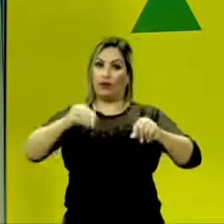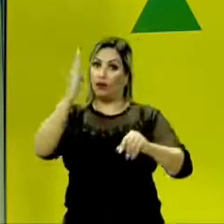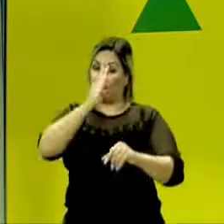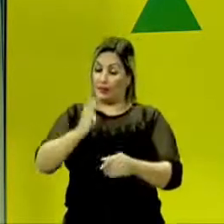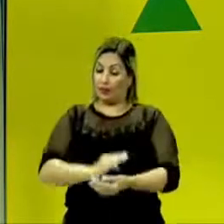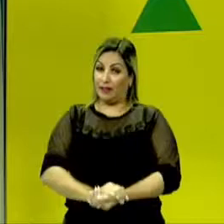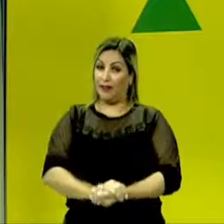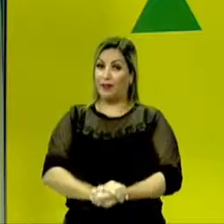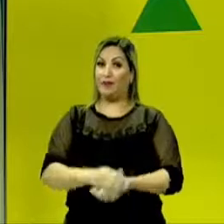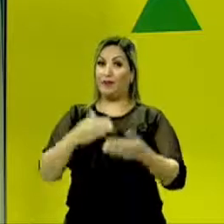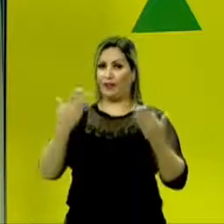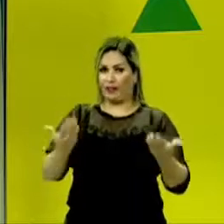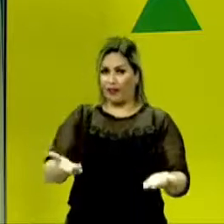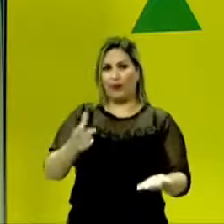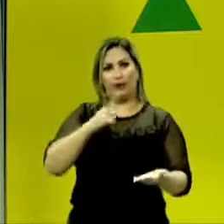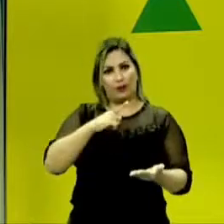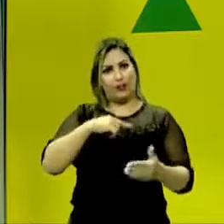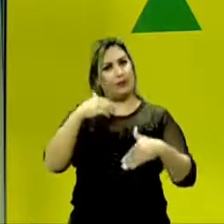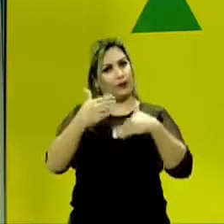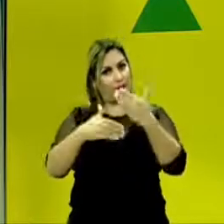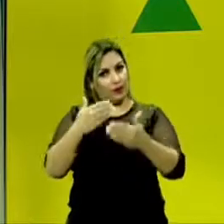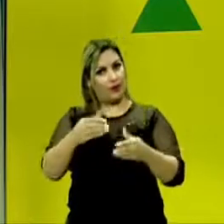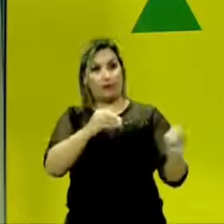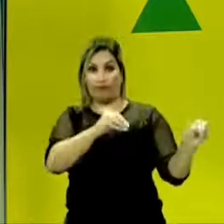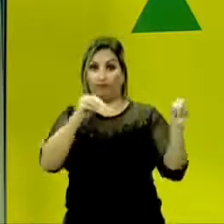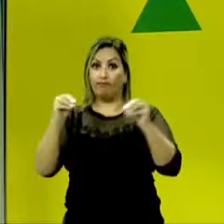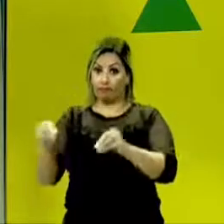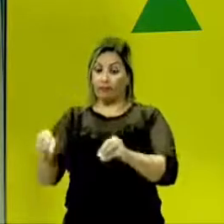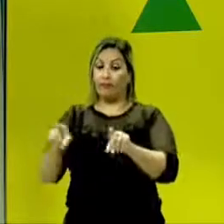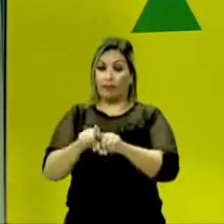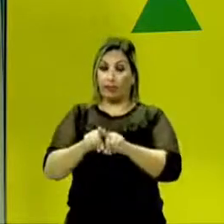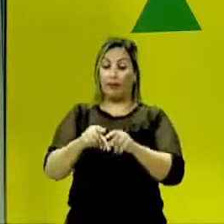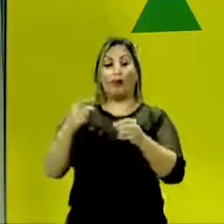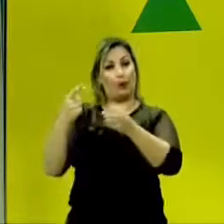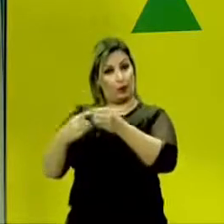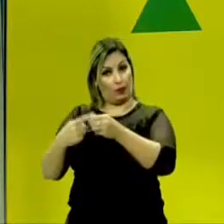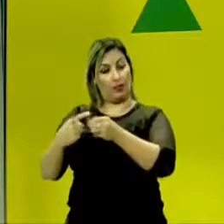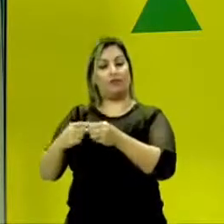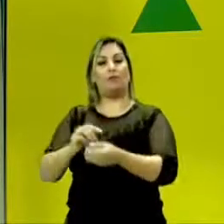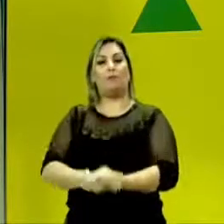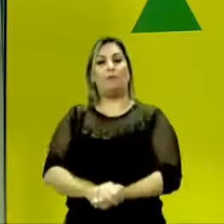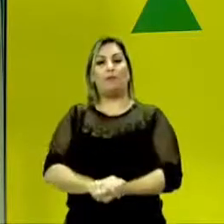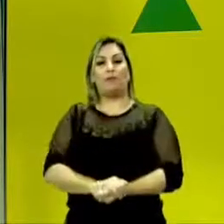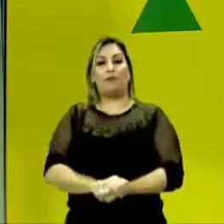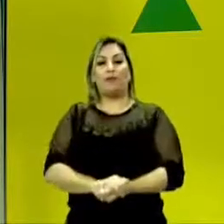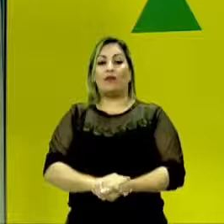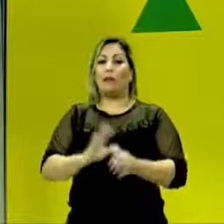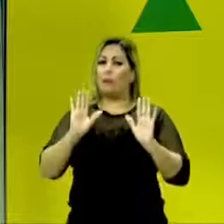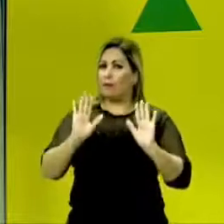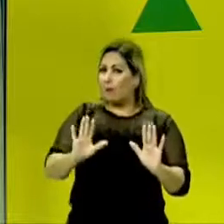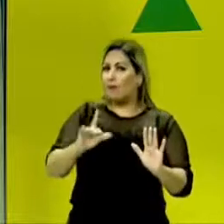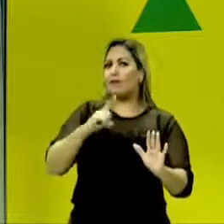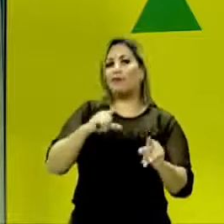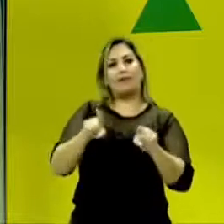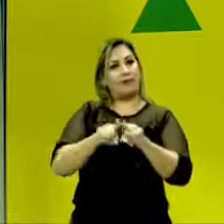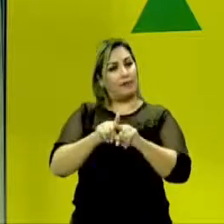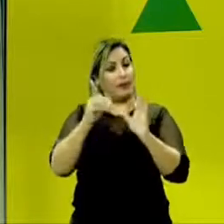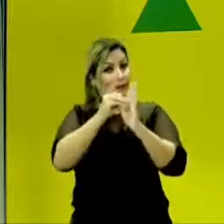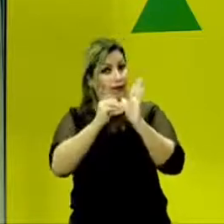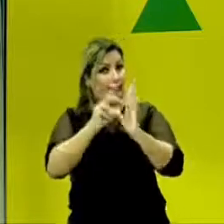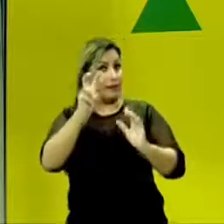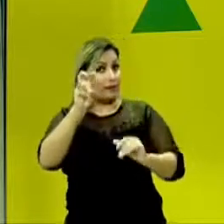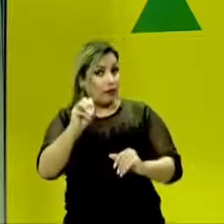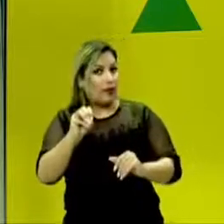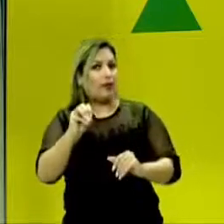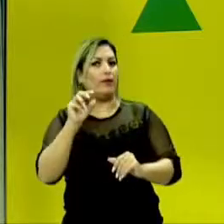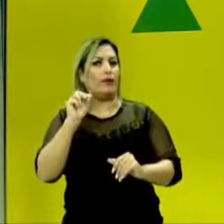brasileiro. Então, com isso, a gente tem um processo de êxodo rural e urbanização. Mas é claro que existe também, na década de